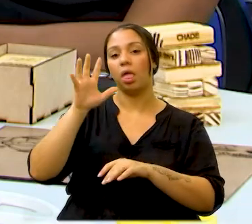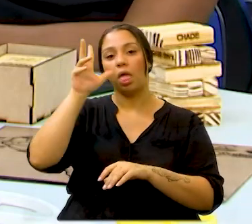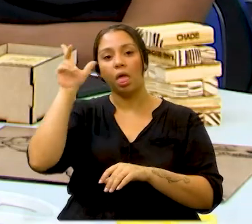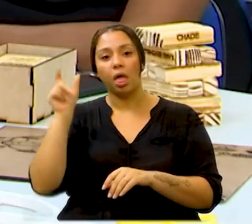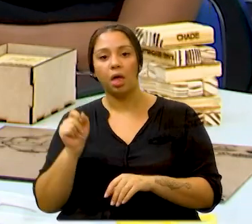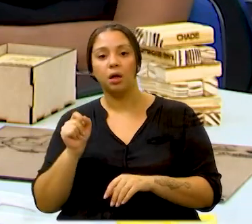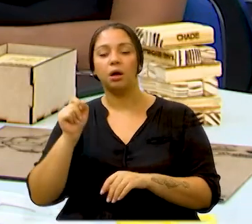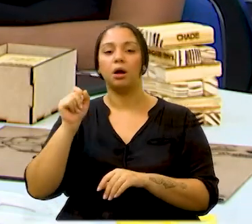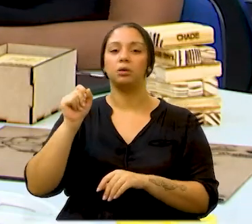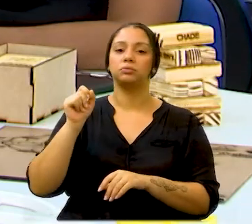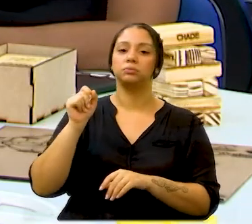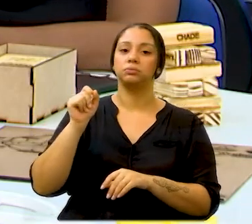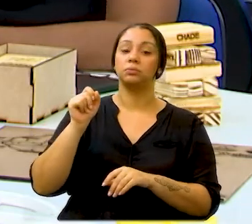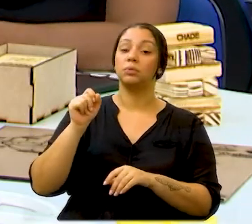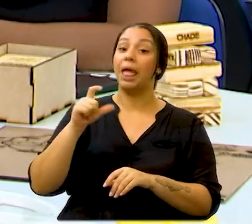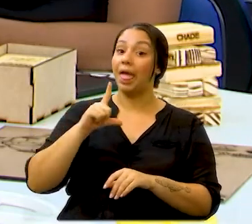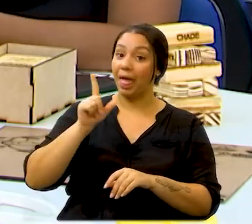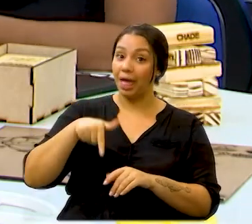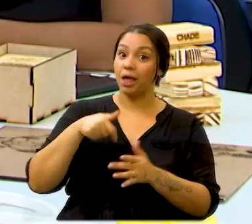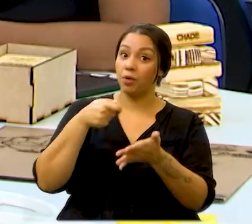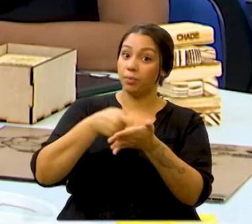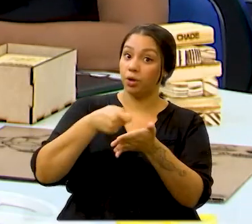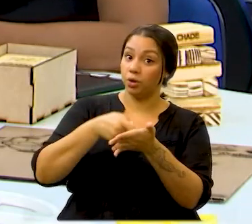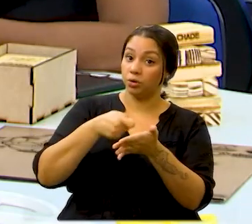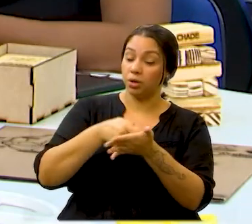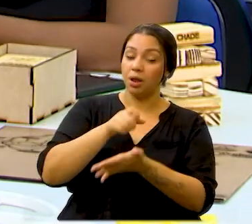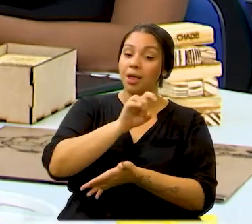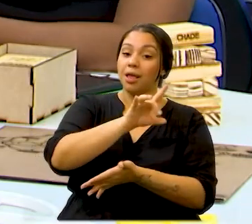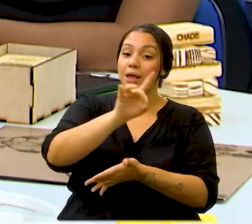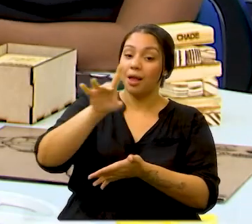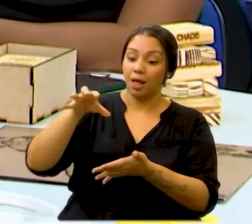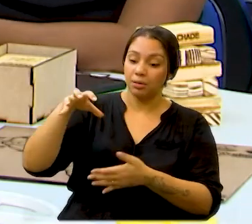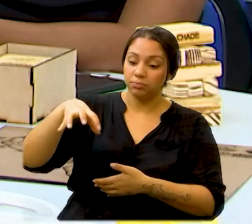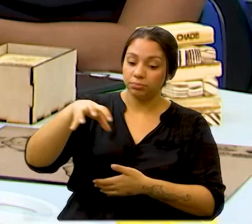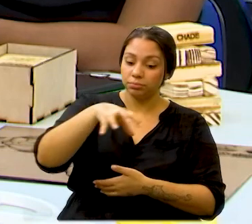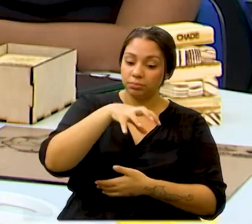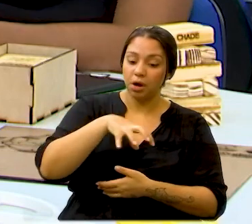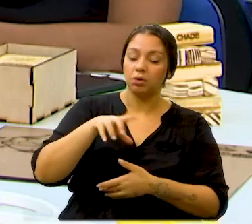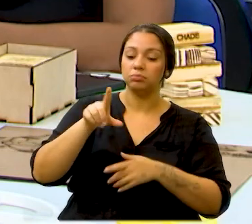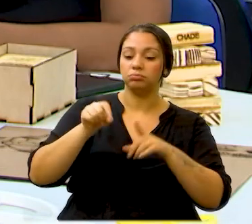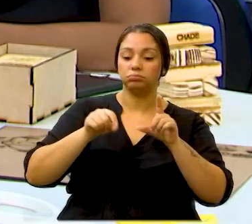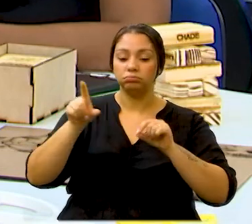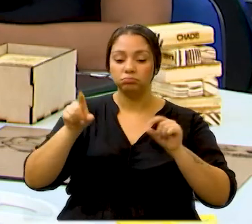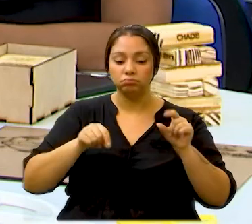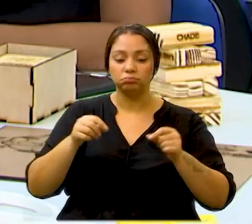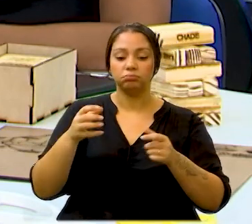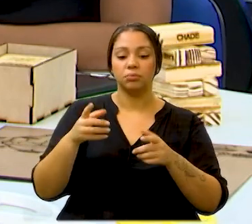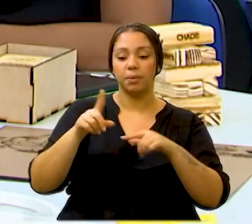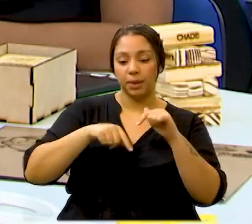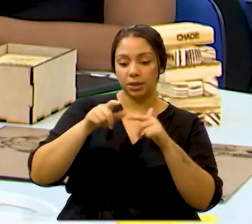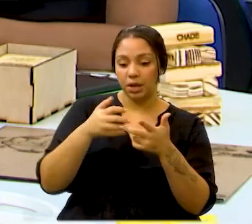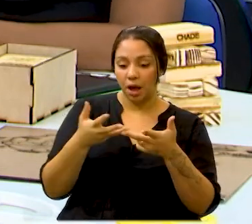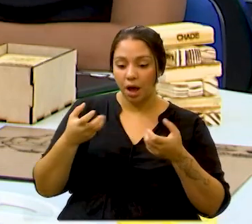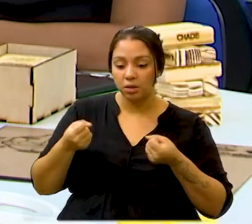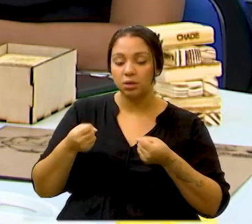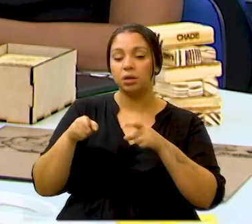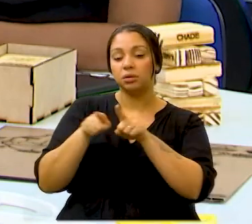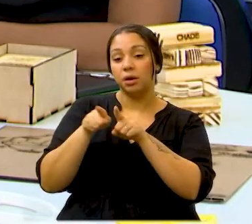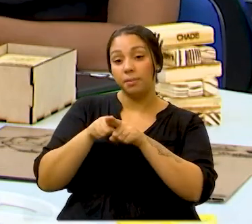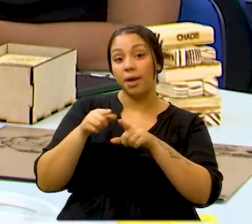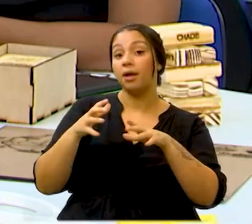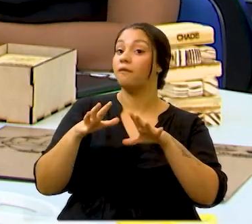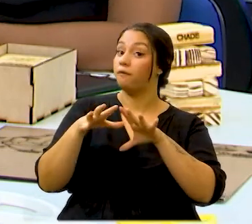de um princípio que ele é obrigatório, tá, e cada rede se organiza, adquire materiais, faz as formações, entendi, o que é